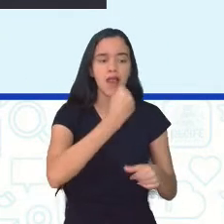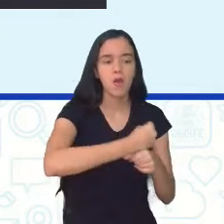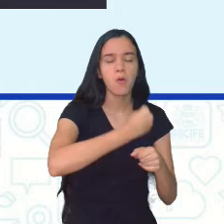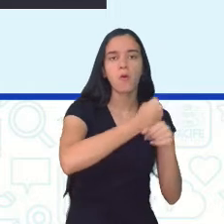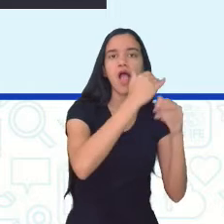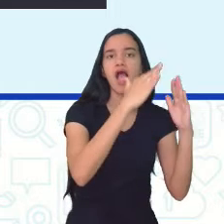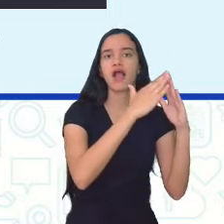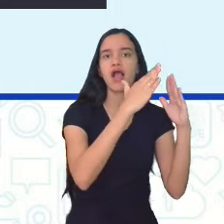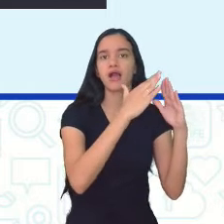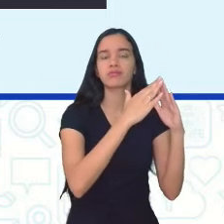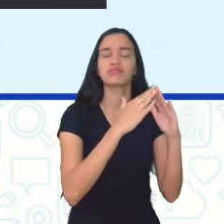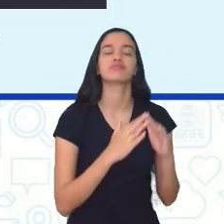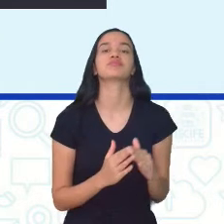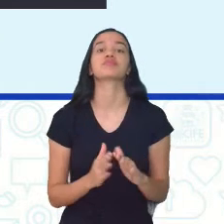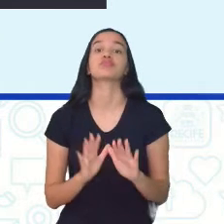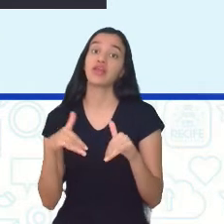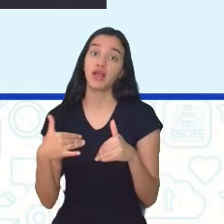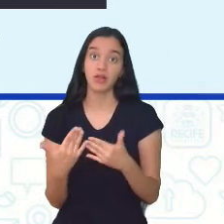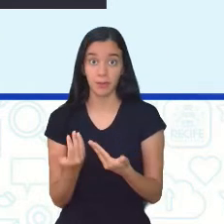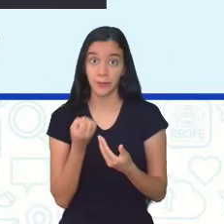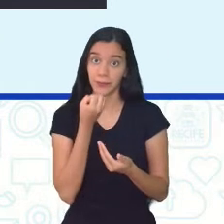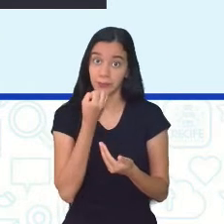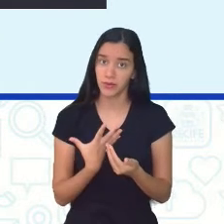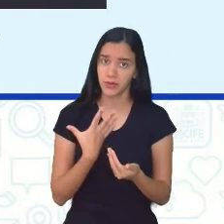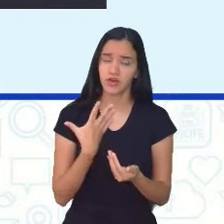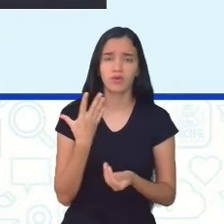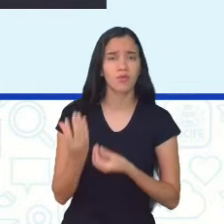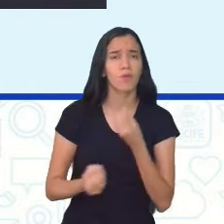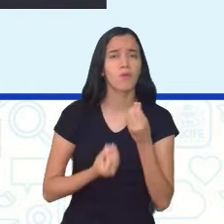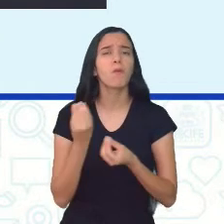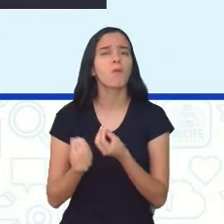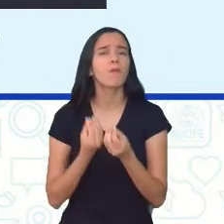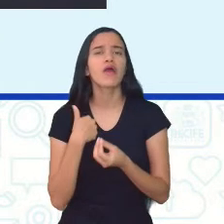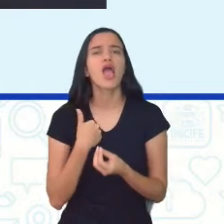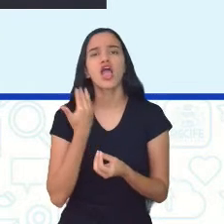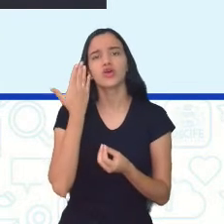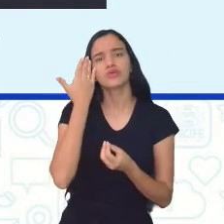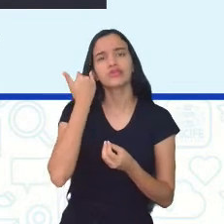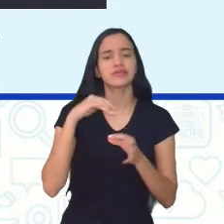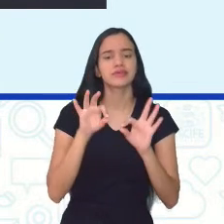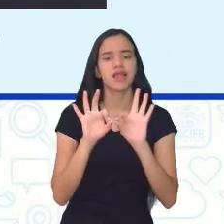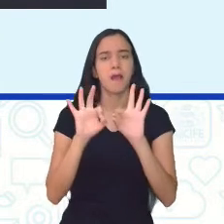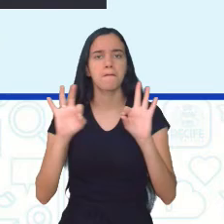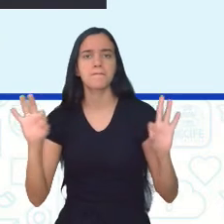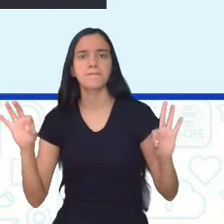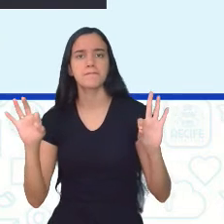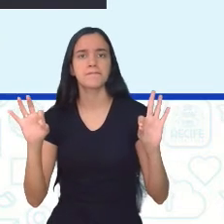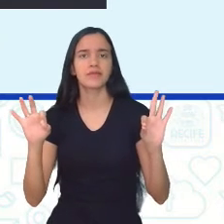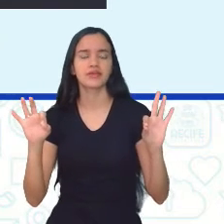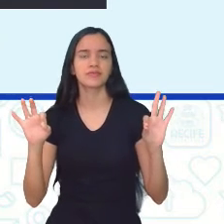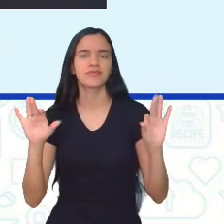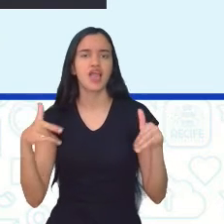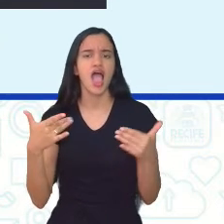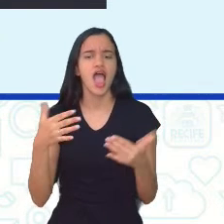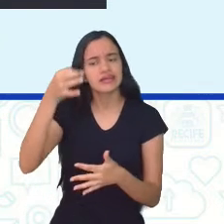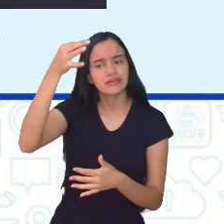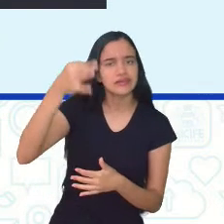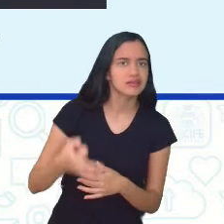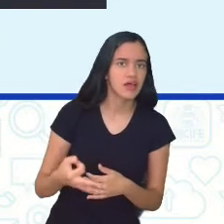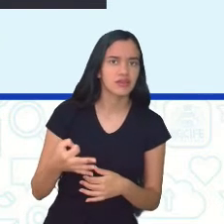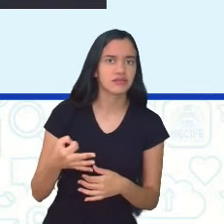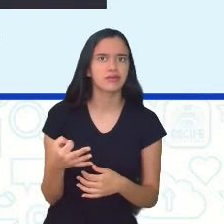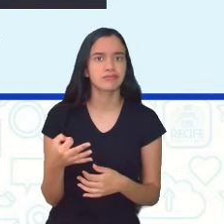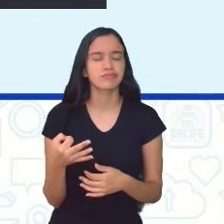reforma. Bom, como é que eu sei que essa medida vai ser exatamente